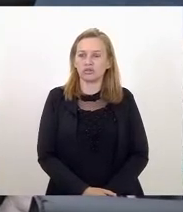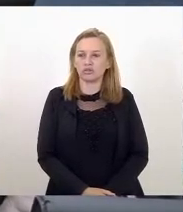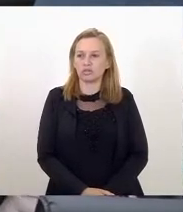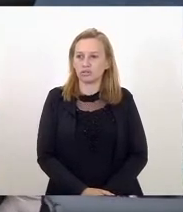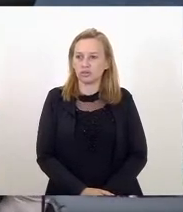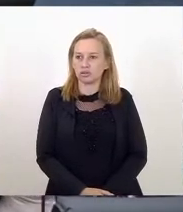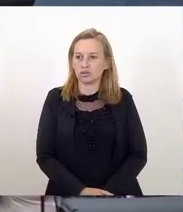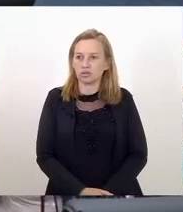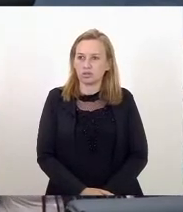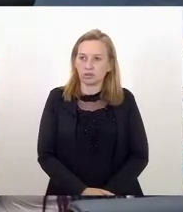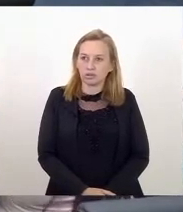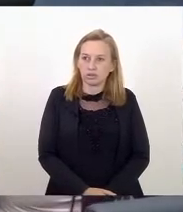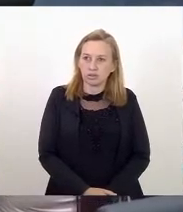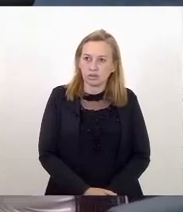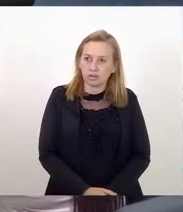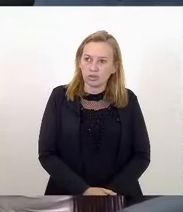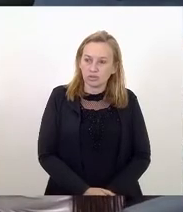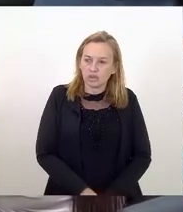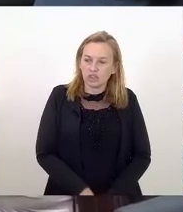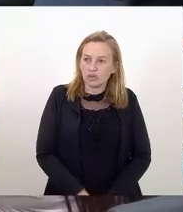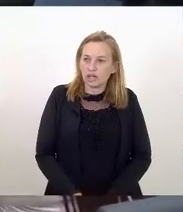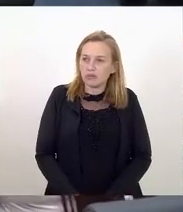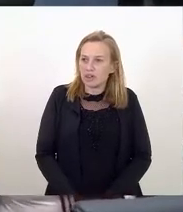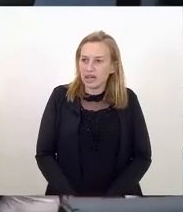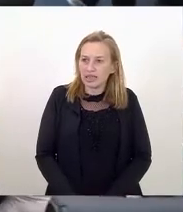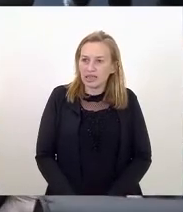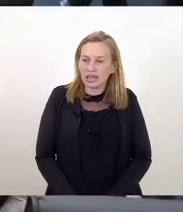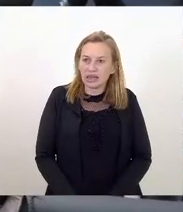Obrigado. Quantas emendas tem lá depois?